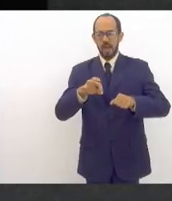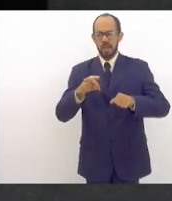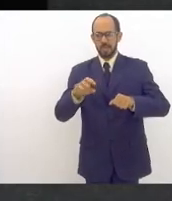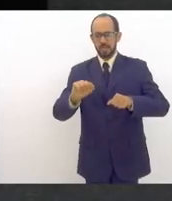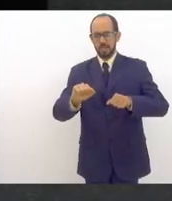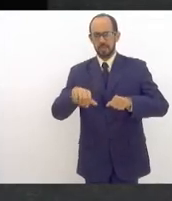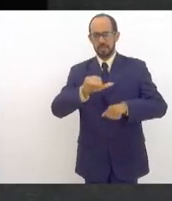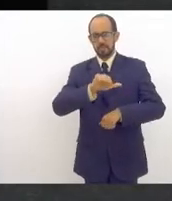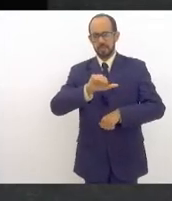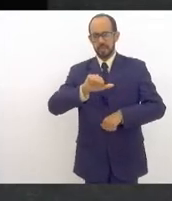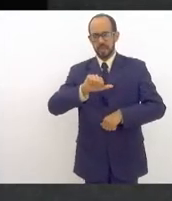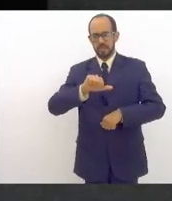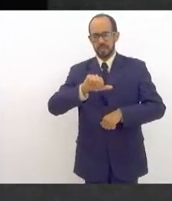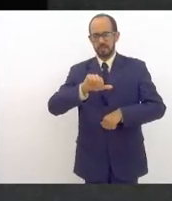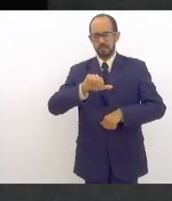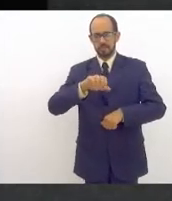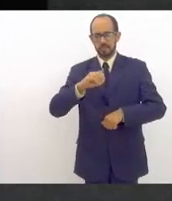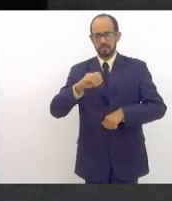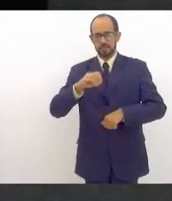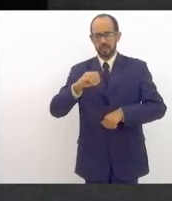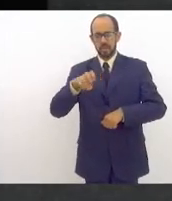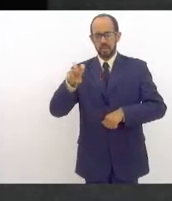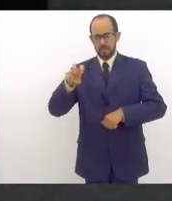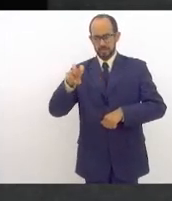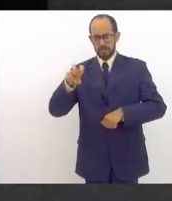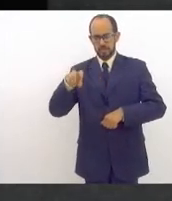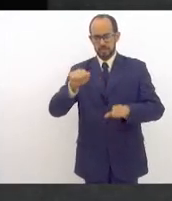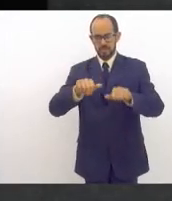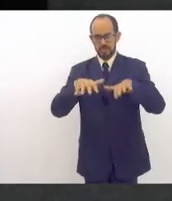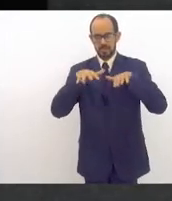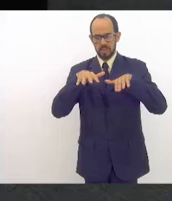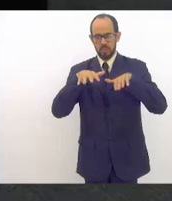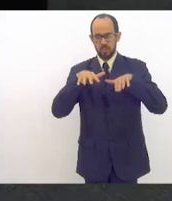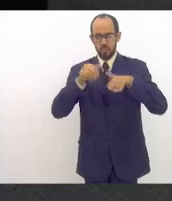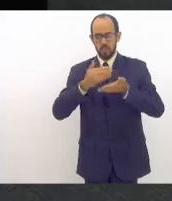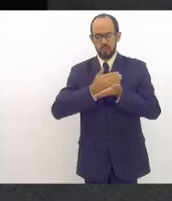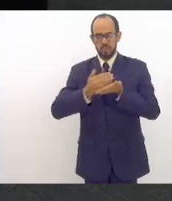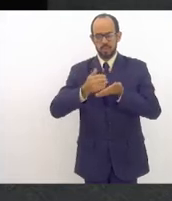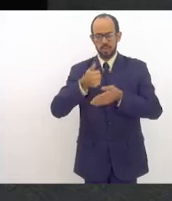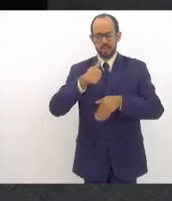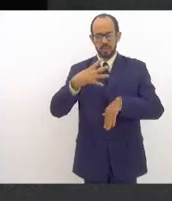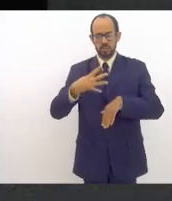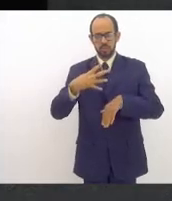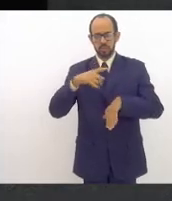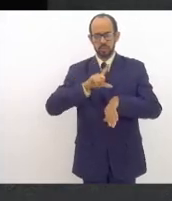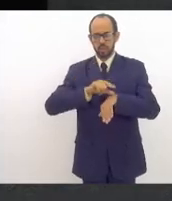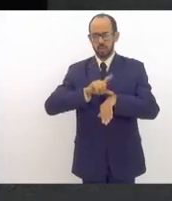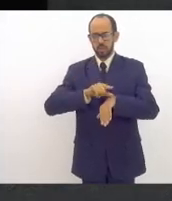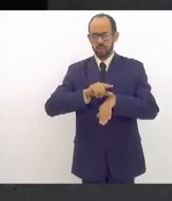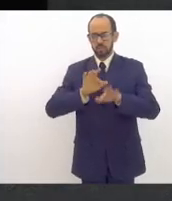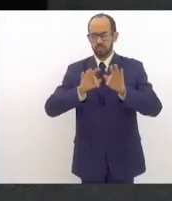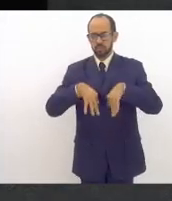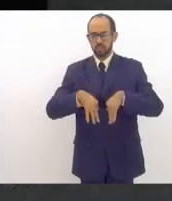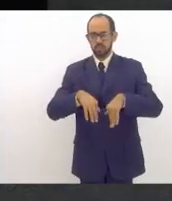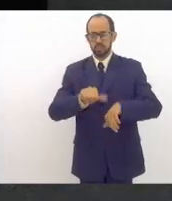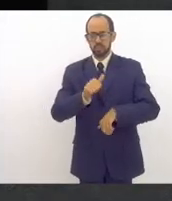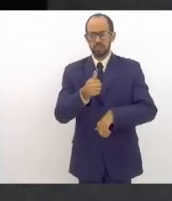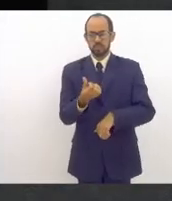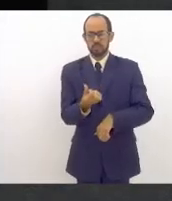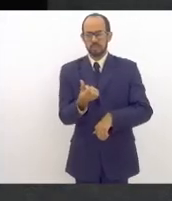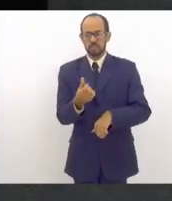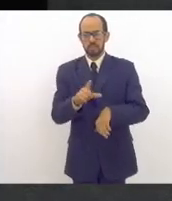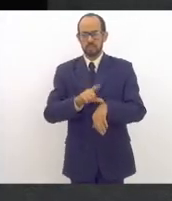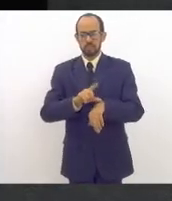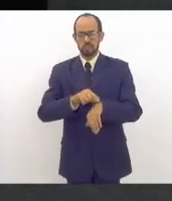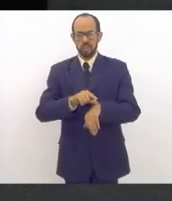na centésima quinta sessão ordinária que iniciada às 14 horas encerrou seus 16 horas